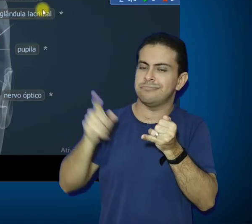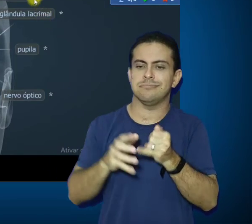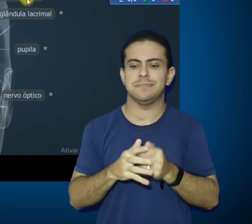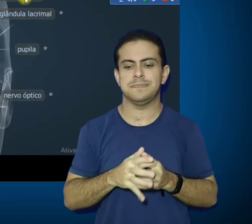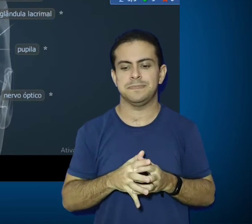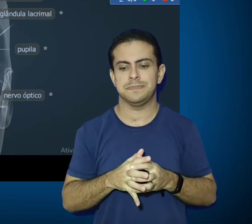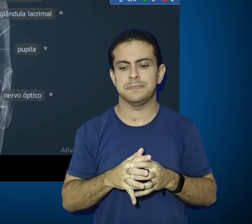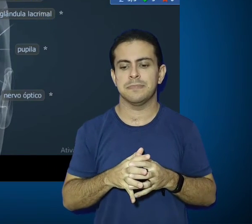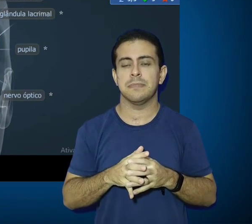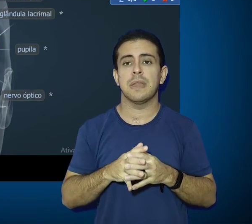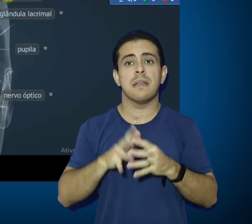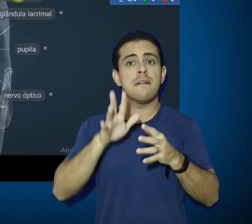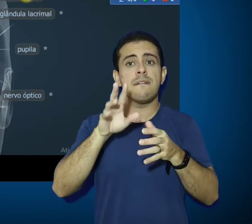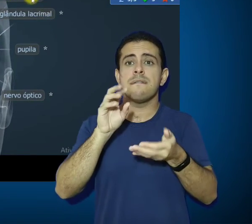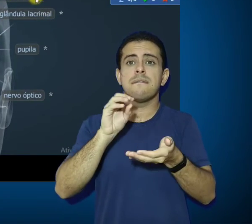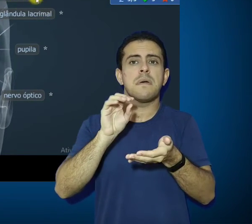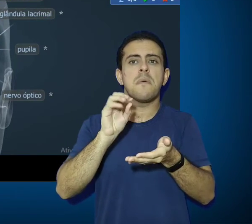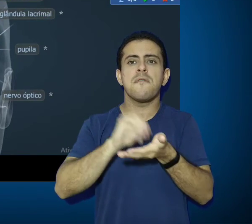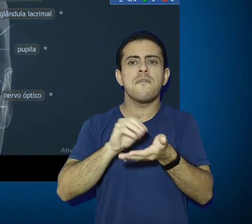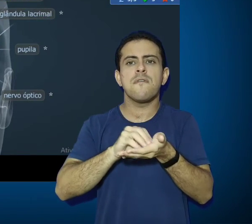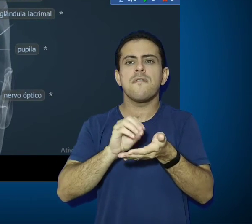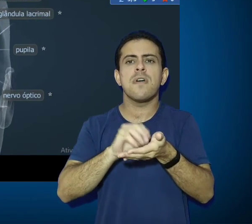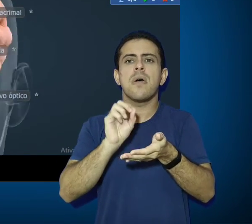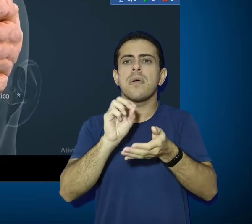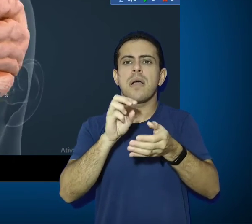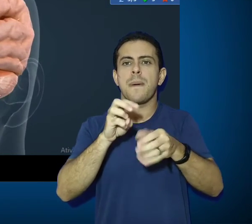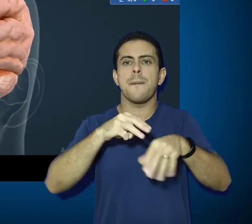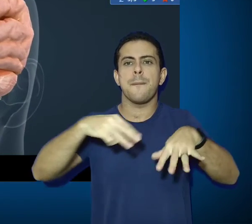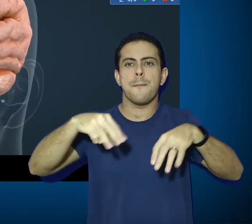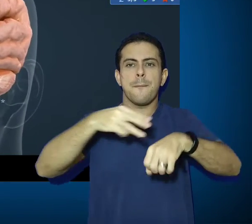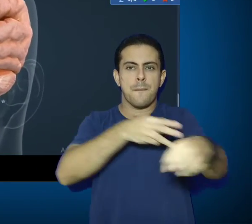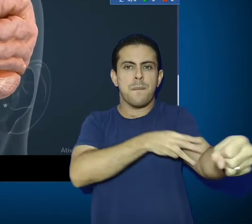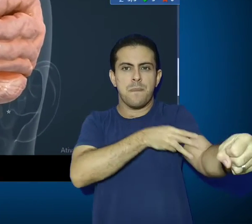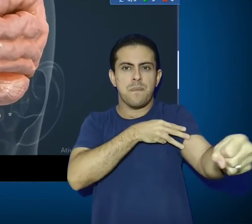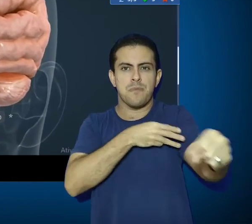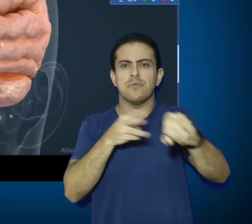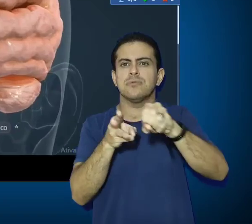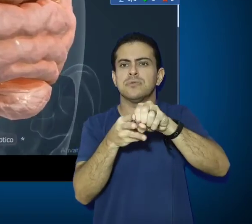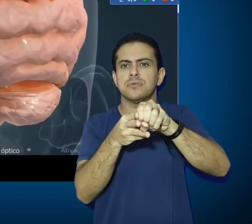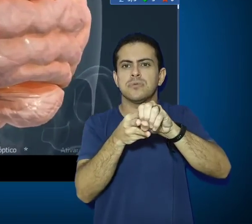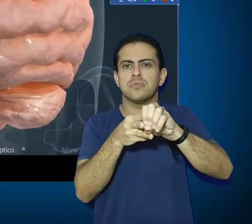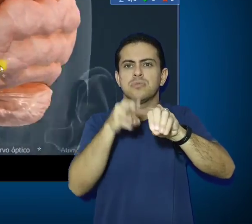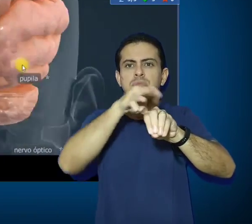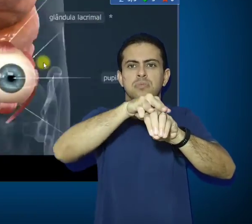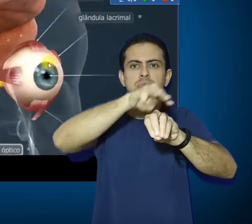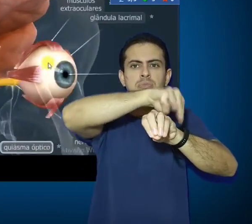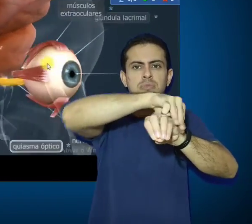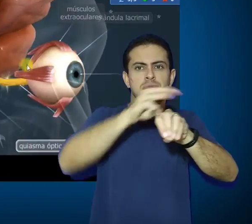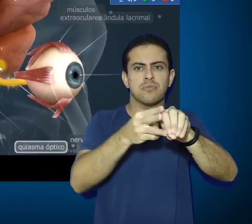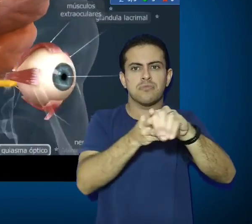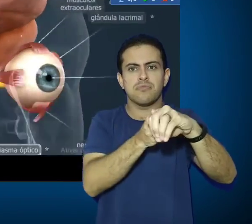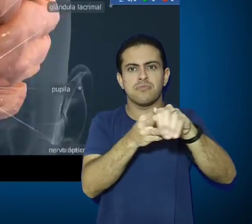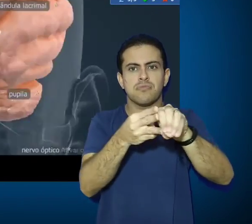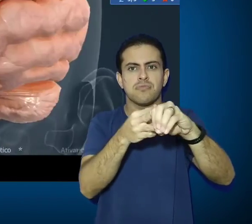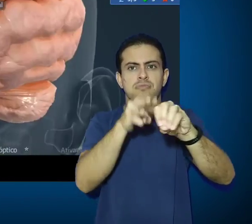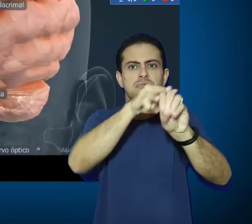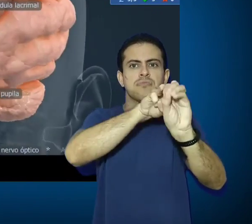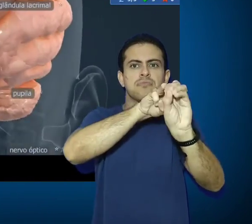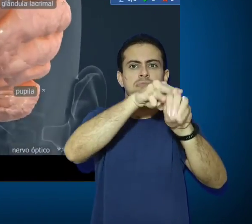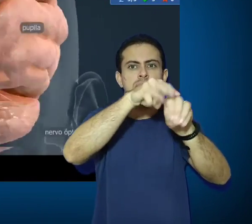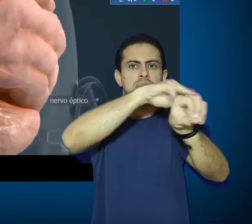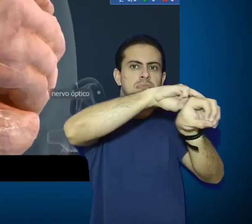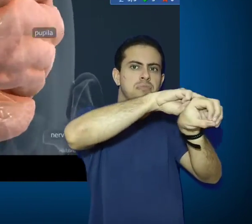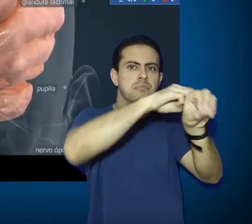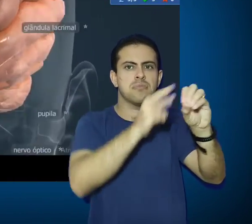Só não foi testado os músculos extraoculares, que vocês lembram que são responsáveis pela movimentação do globo ocular. Olhar para a direita, olhar para a